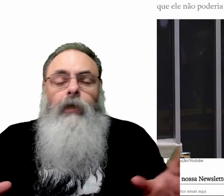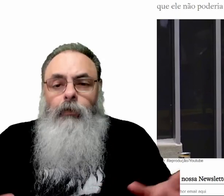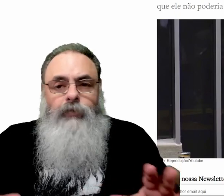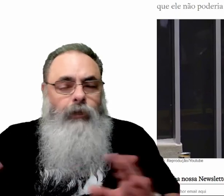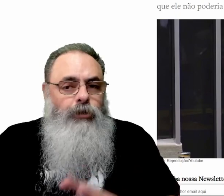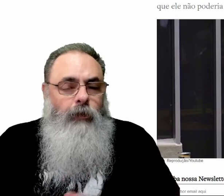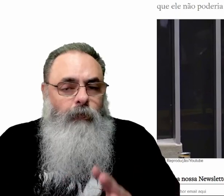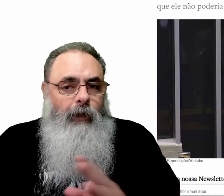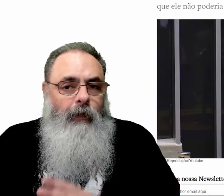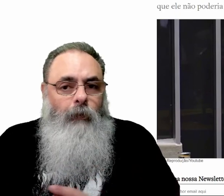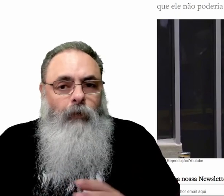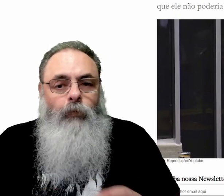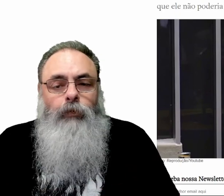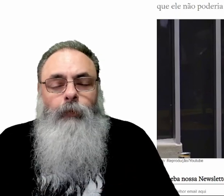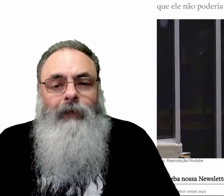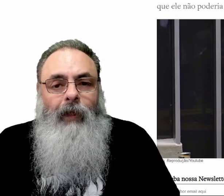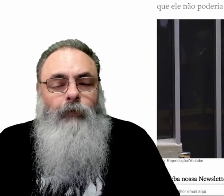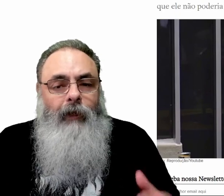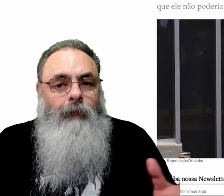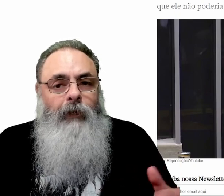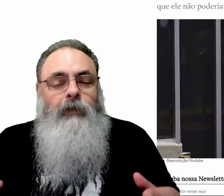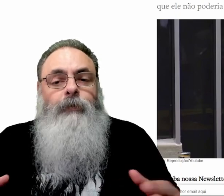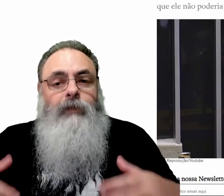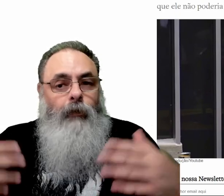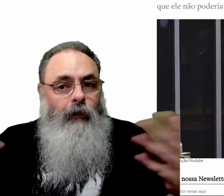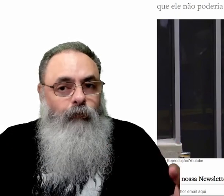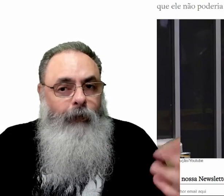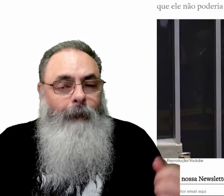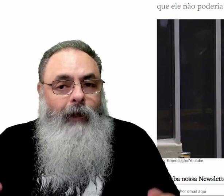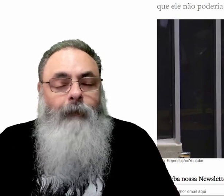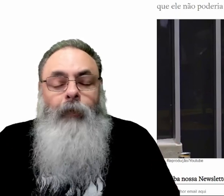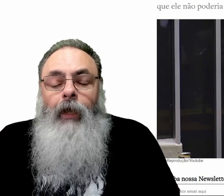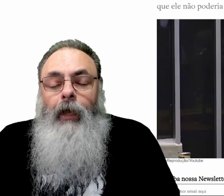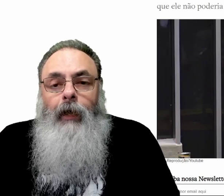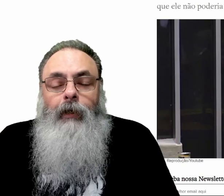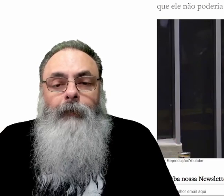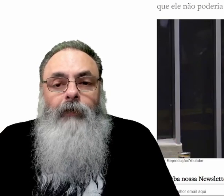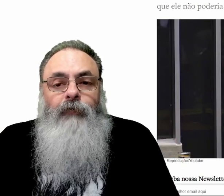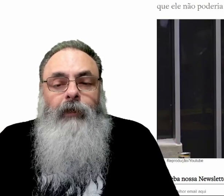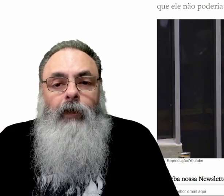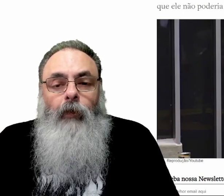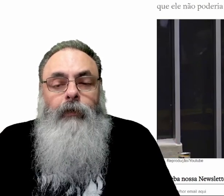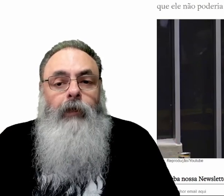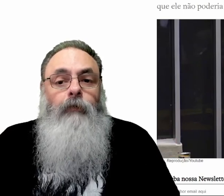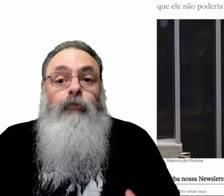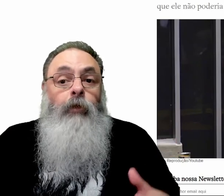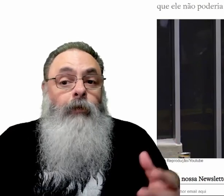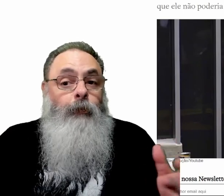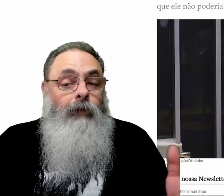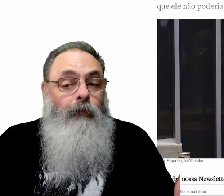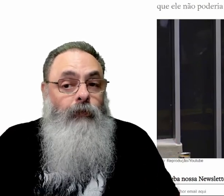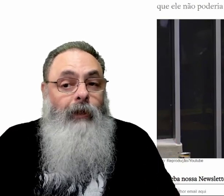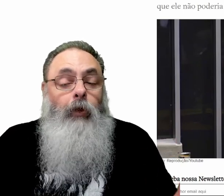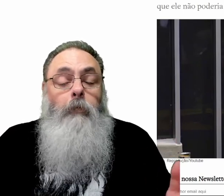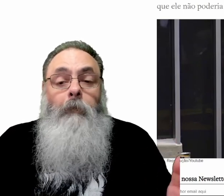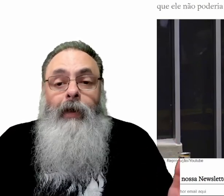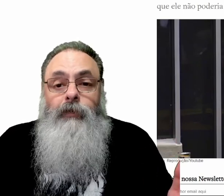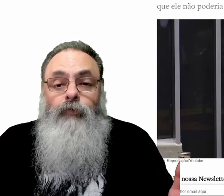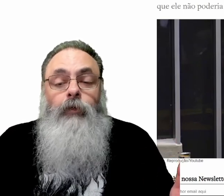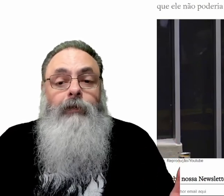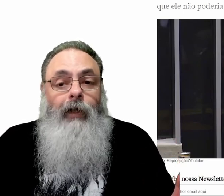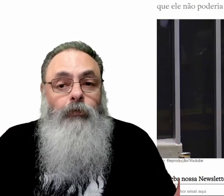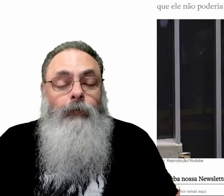em Minas eu não sei tinha uma um outro mandato lá em Minas mas agora ele foi para a câmara federal né E foi o deputado federal